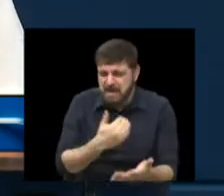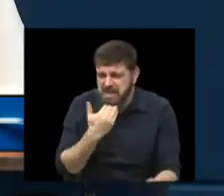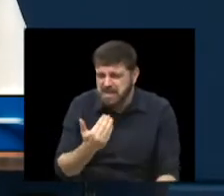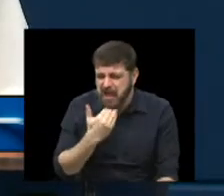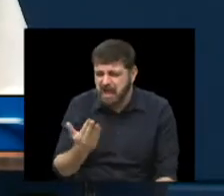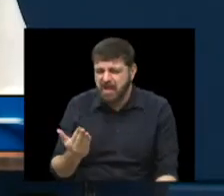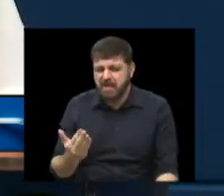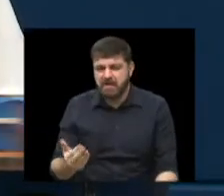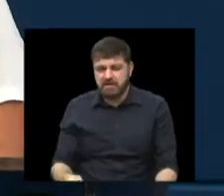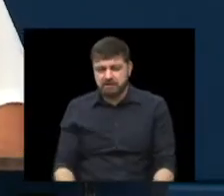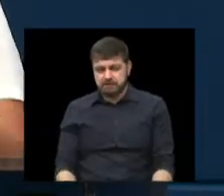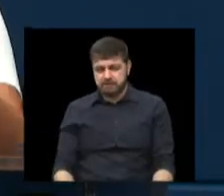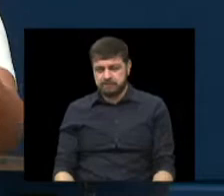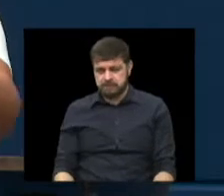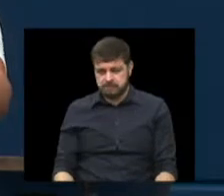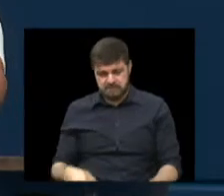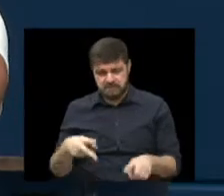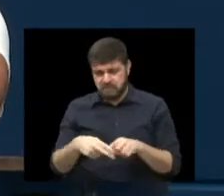vereadora.